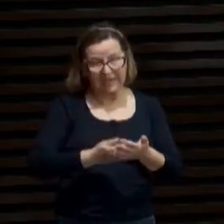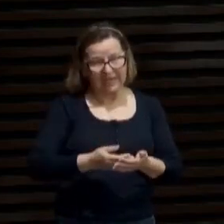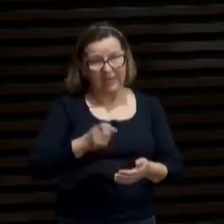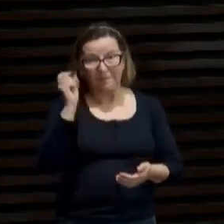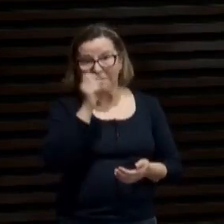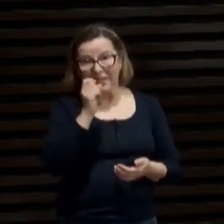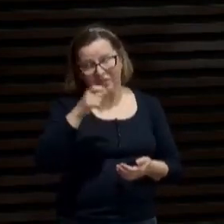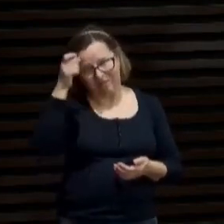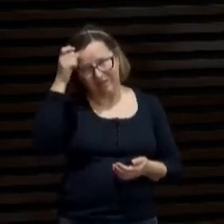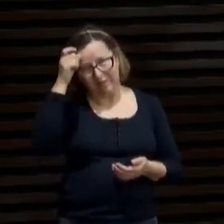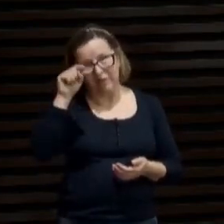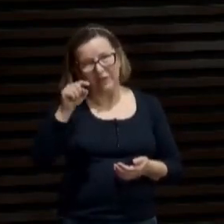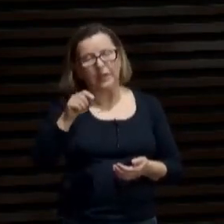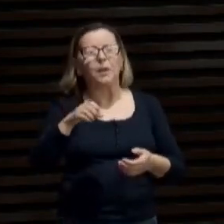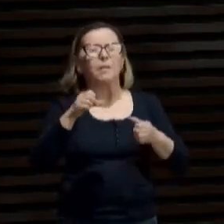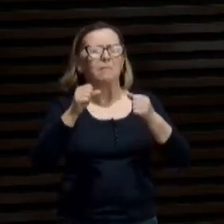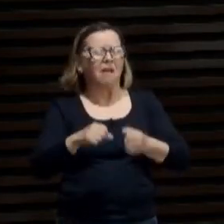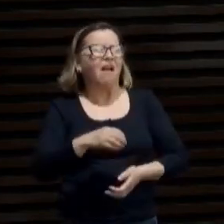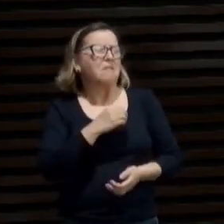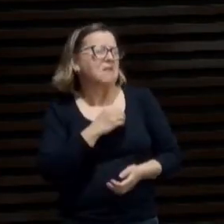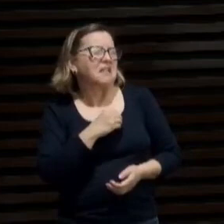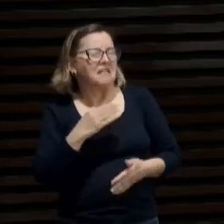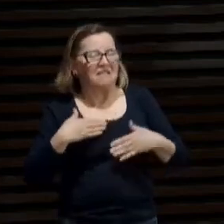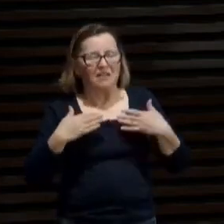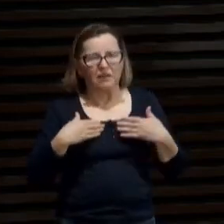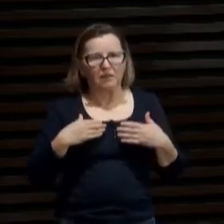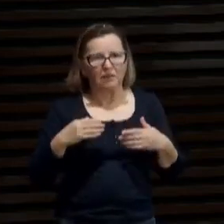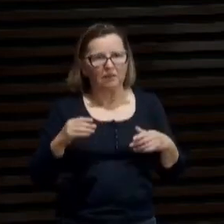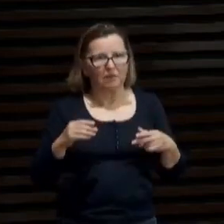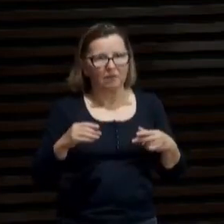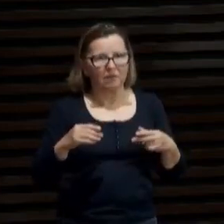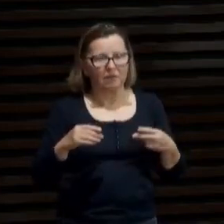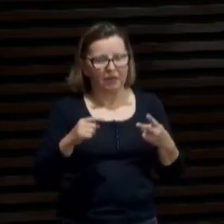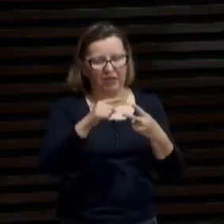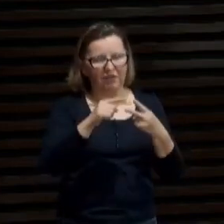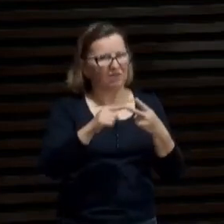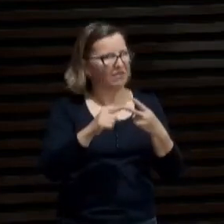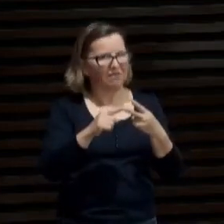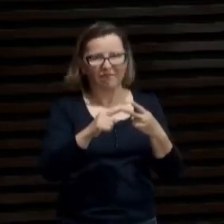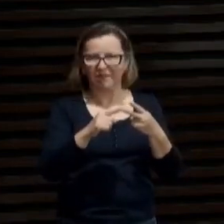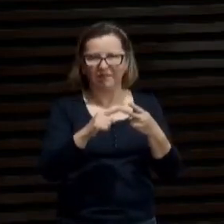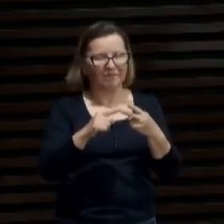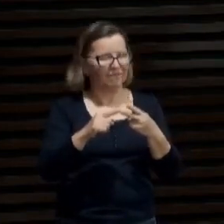você pode viver em pecado e ser alegre ao mesmo tempo, porque as duas coisas não coexistem no reino de